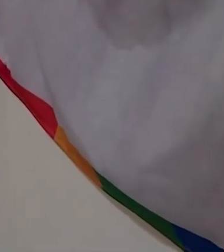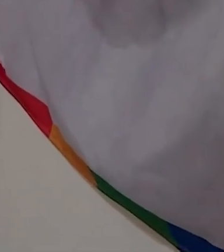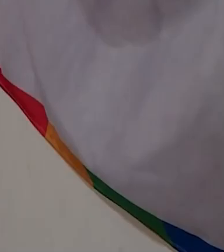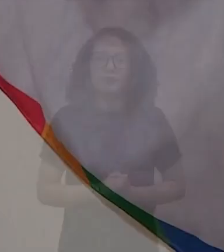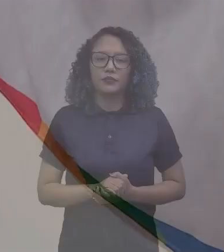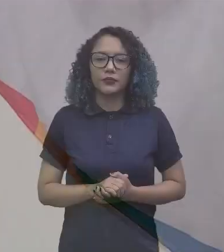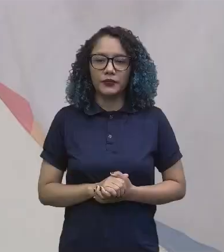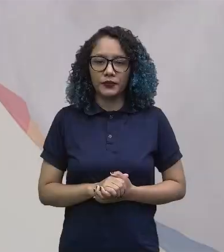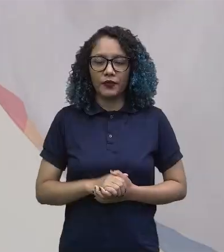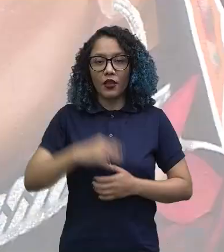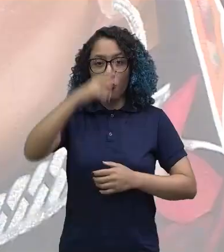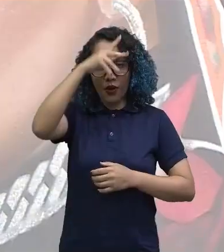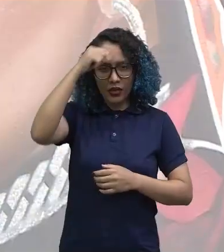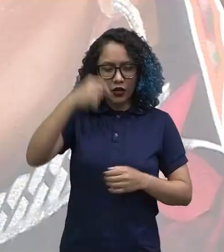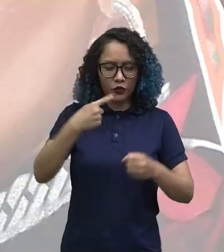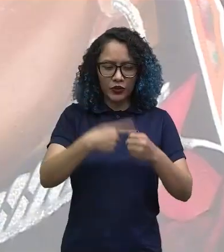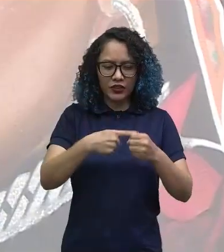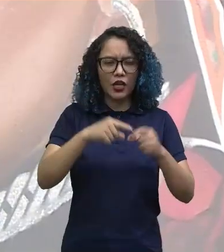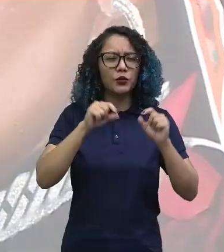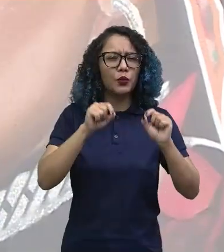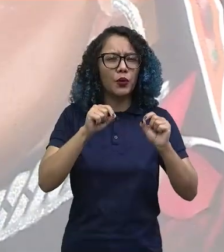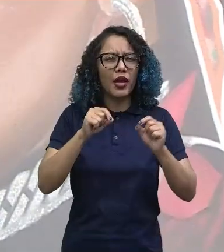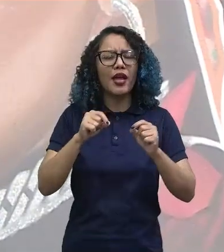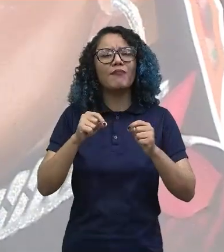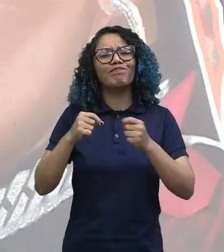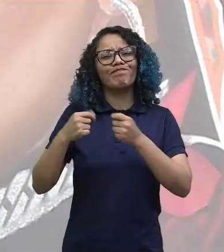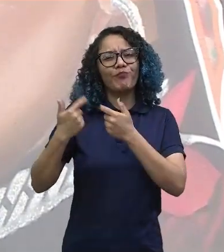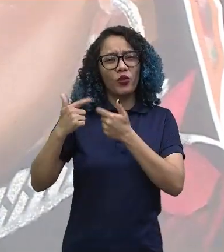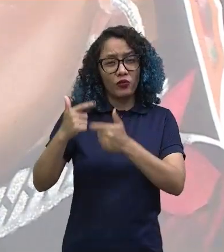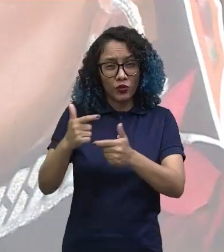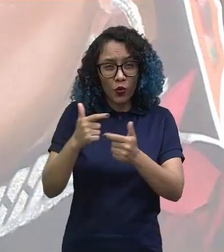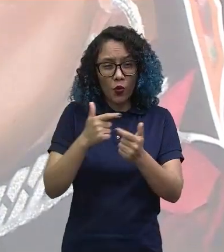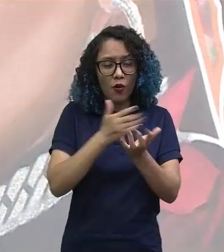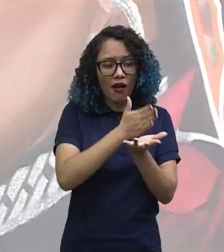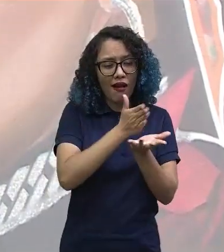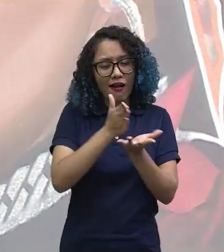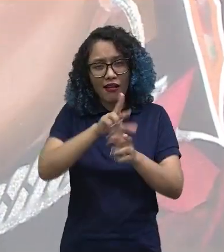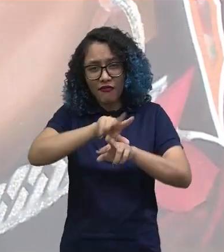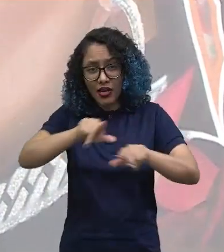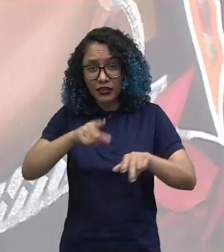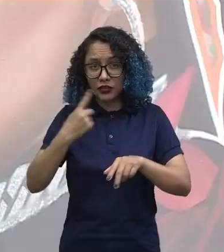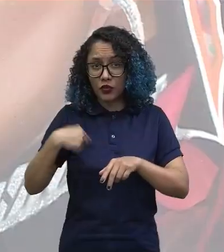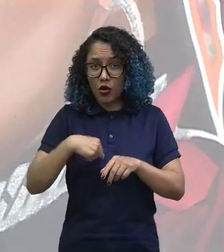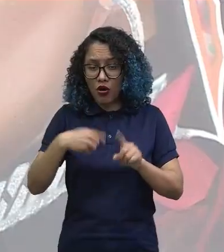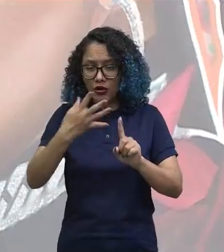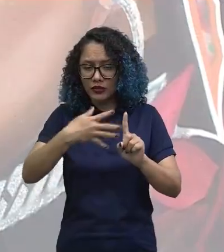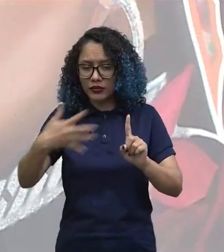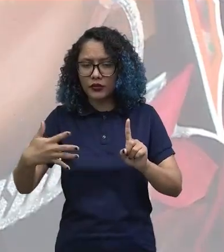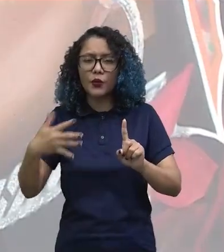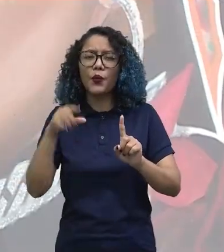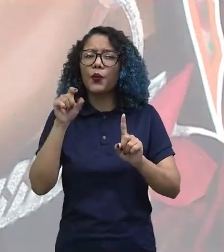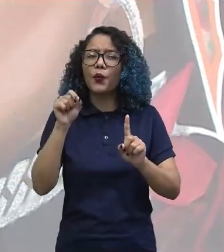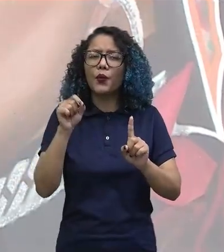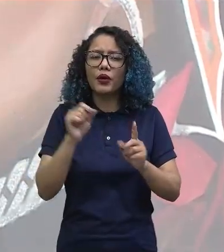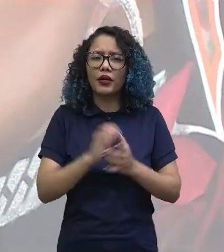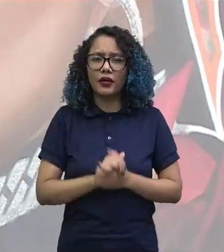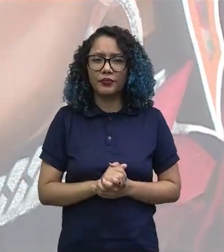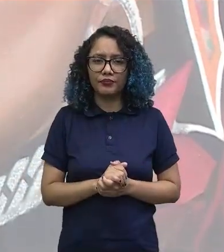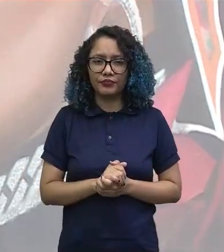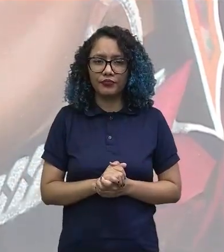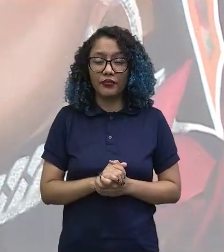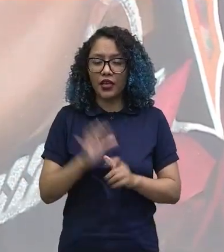Manaus ainda é uma cidade muito conservadora em vários sentidos. E para a gente, da comunidade LGBTIA+, isso